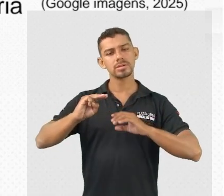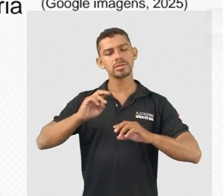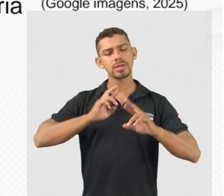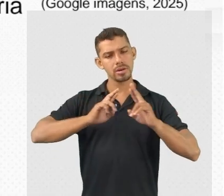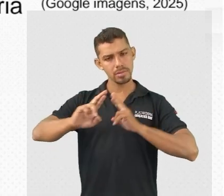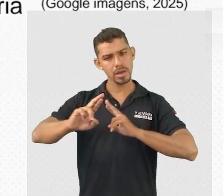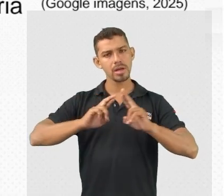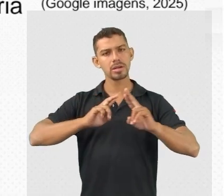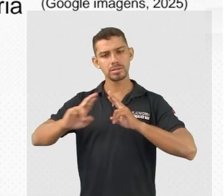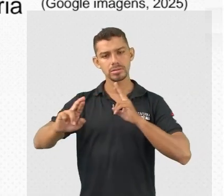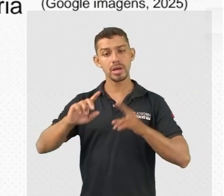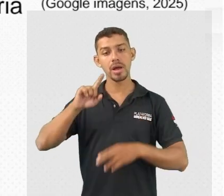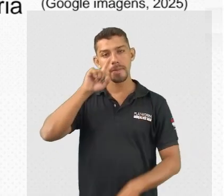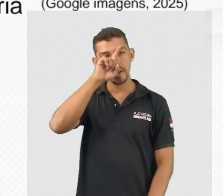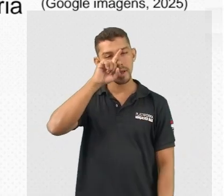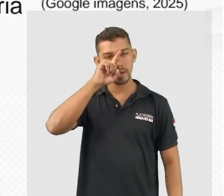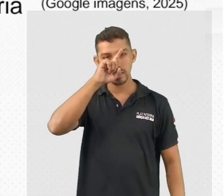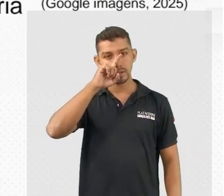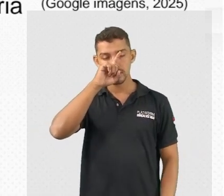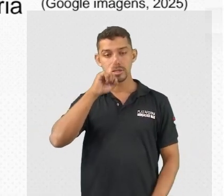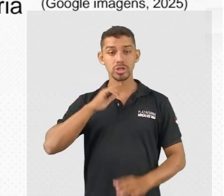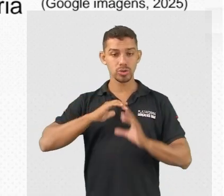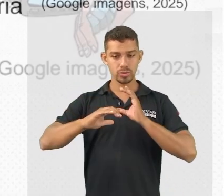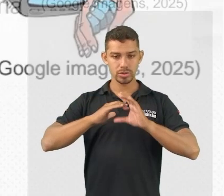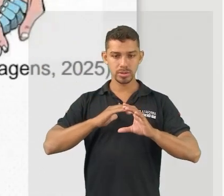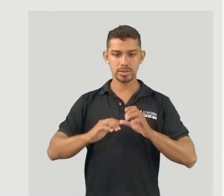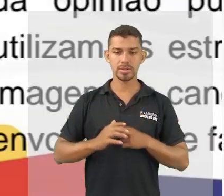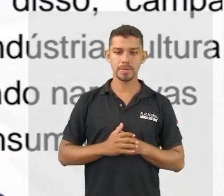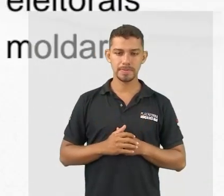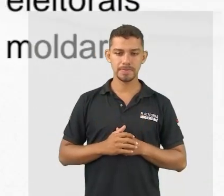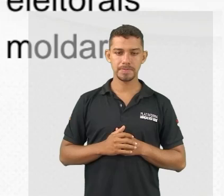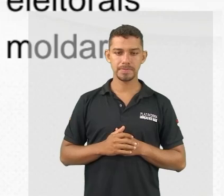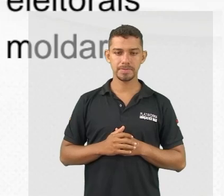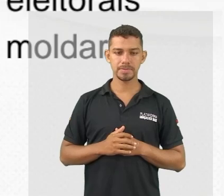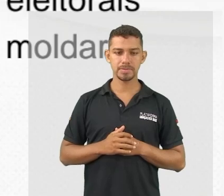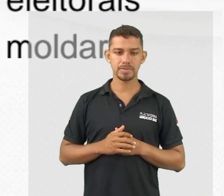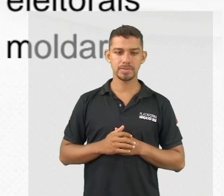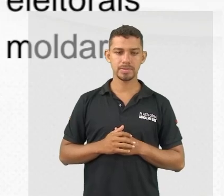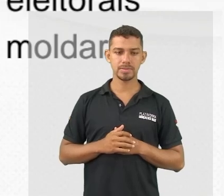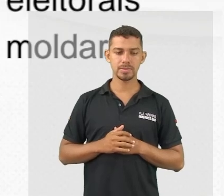relação muito perigosa com os meios de comunicação.